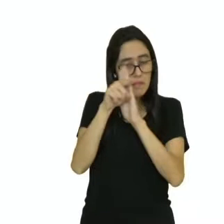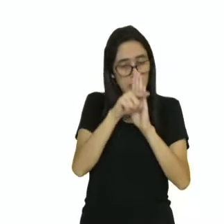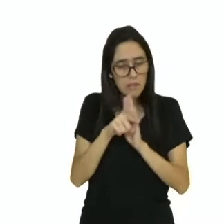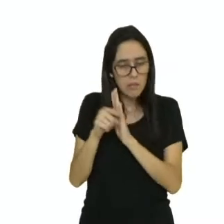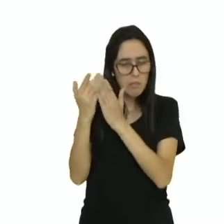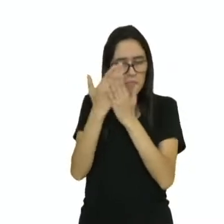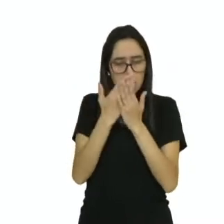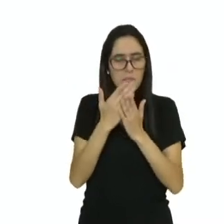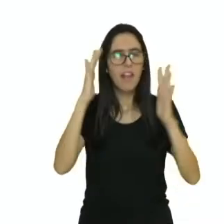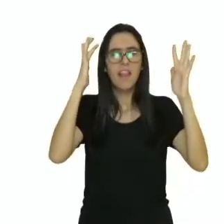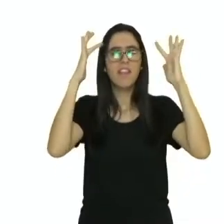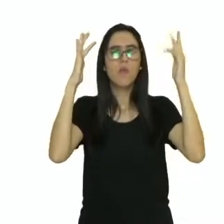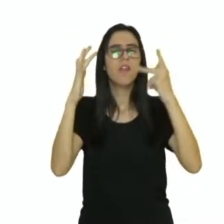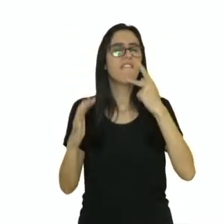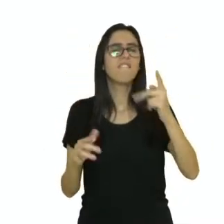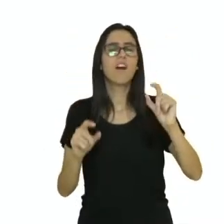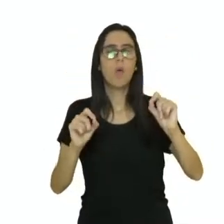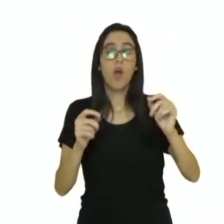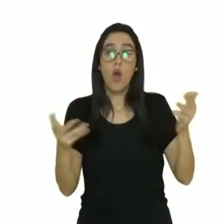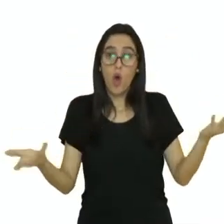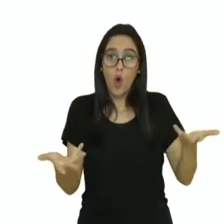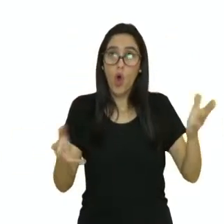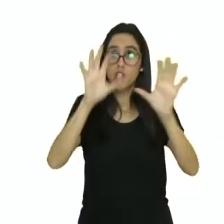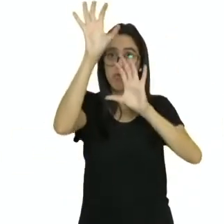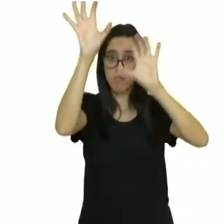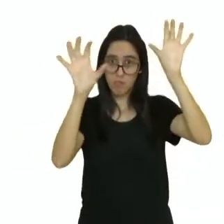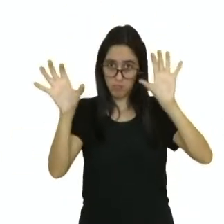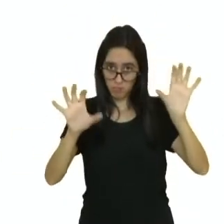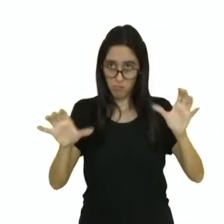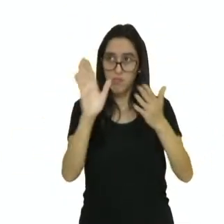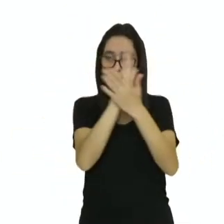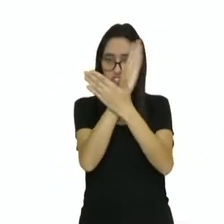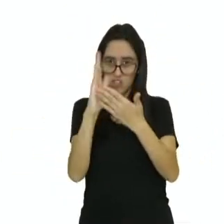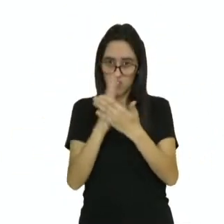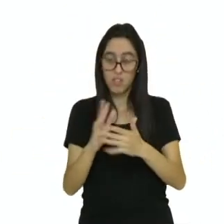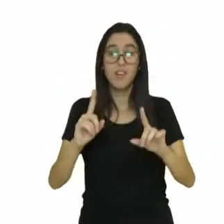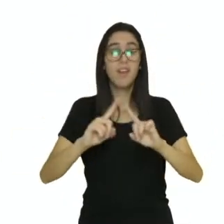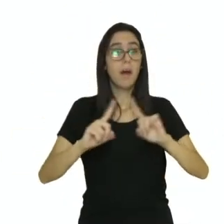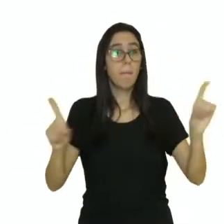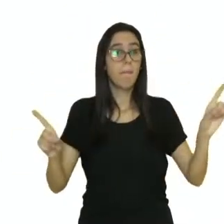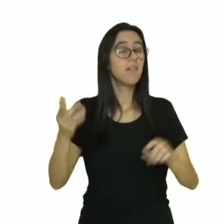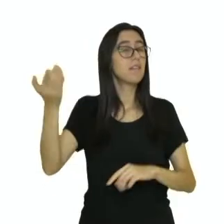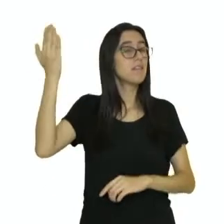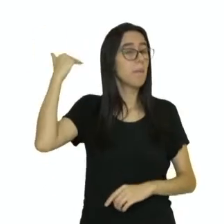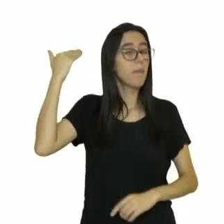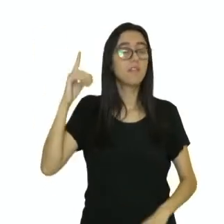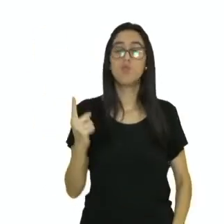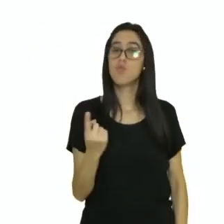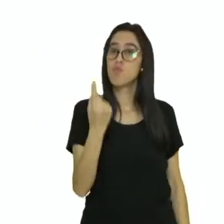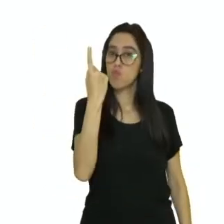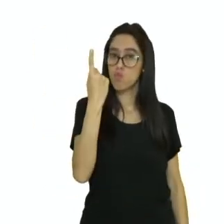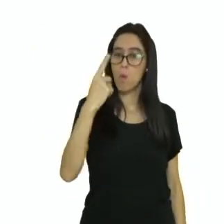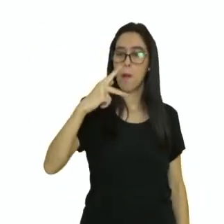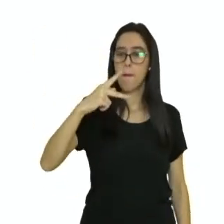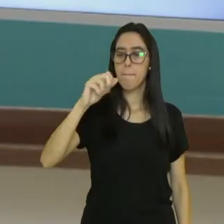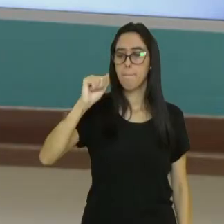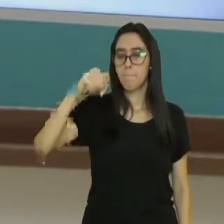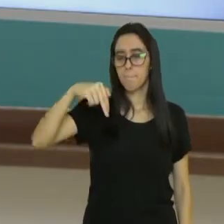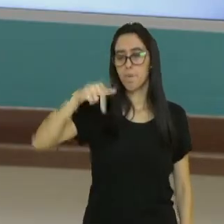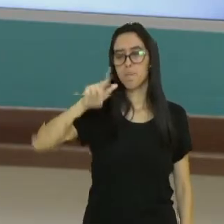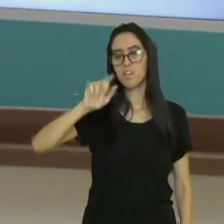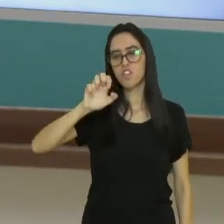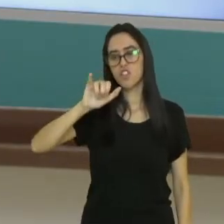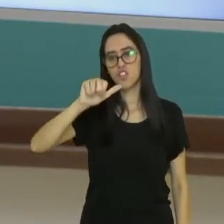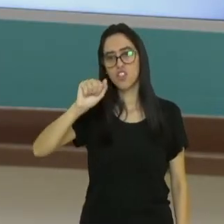os continentes atuais se originaram então desse único continente chamado Pangeia,